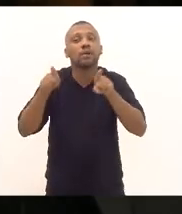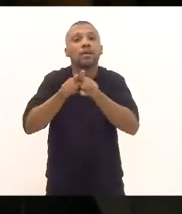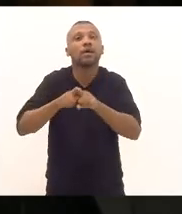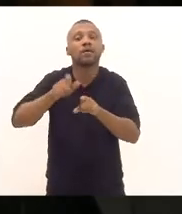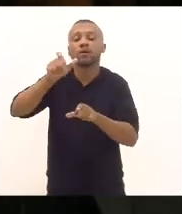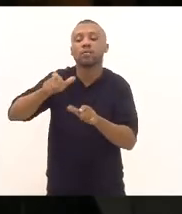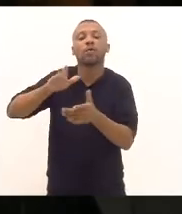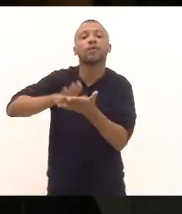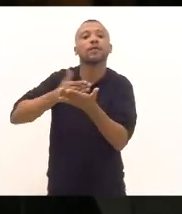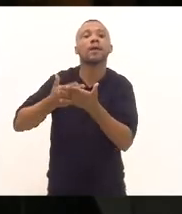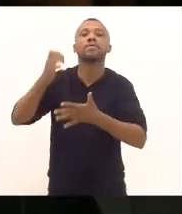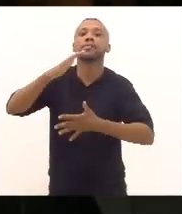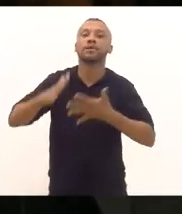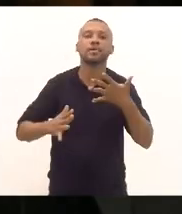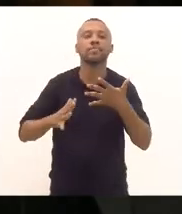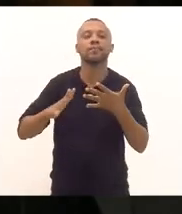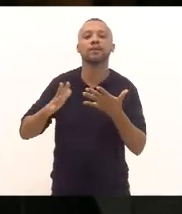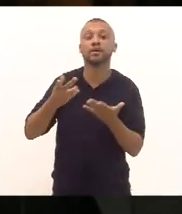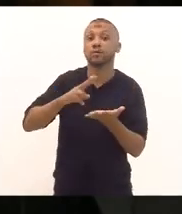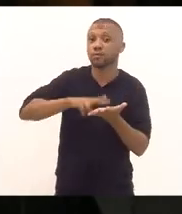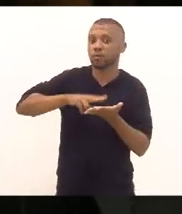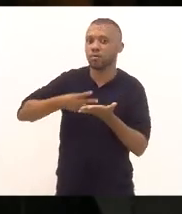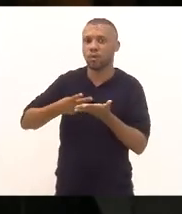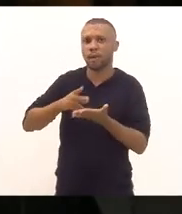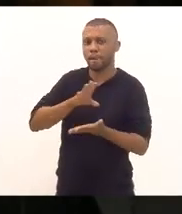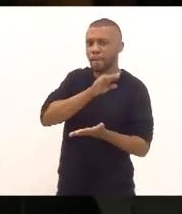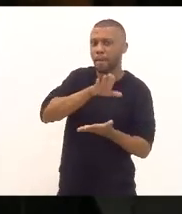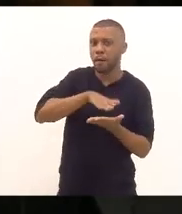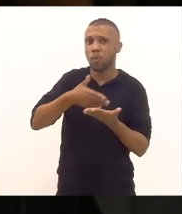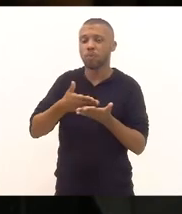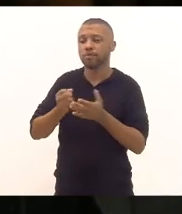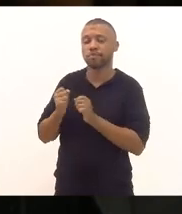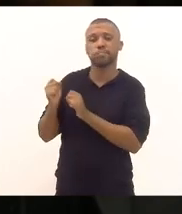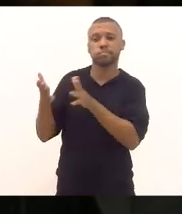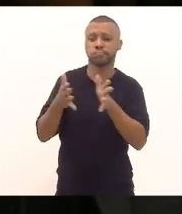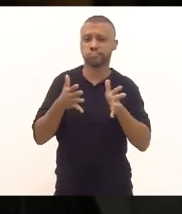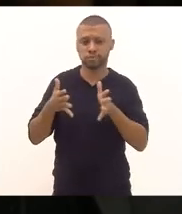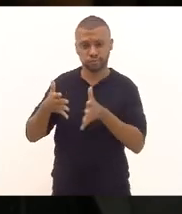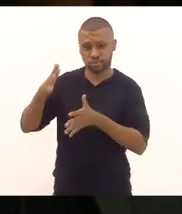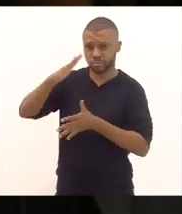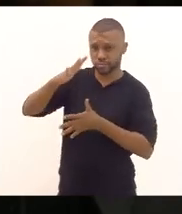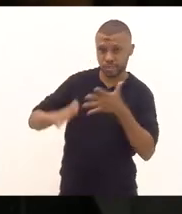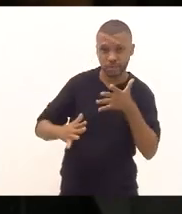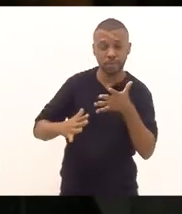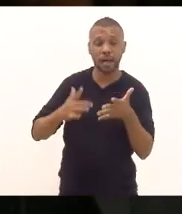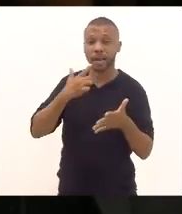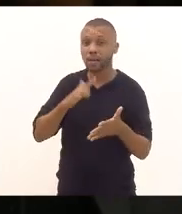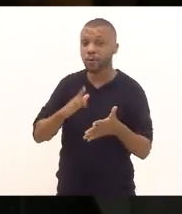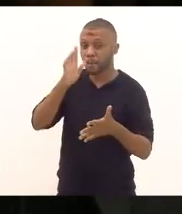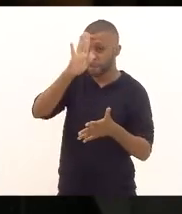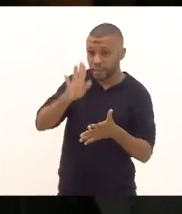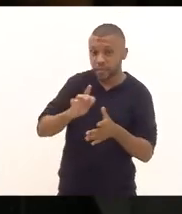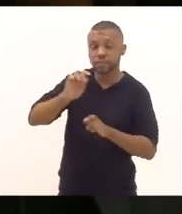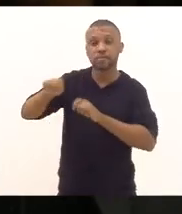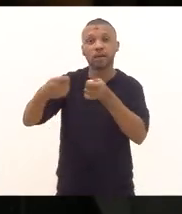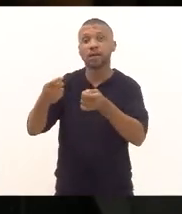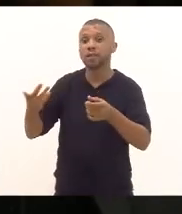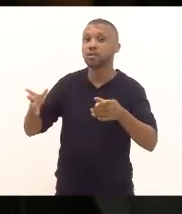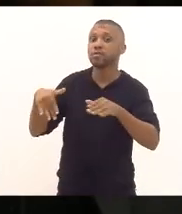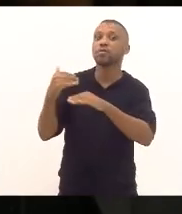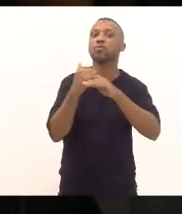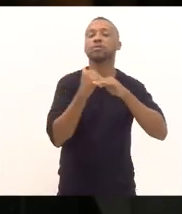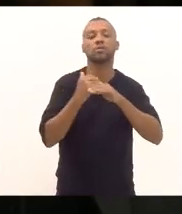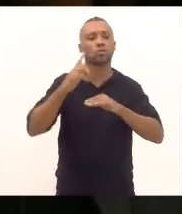o intérprete de libras que faz a nossa Interpretação para a língua brasileira de sinais incluindo a cidade é surda